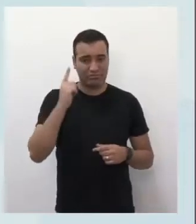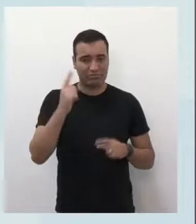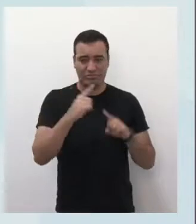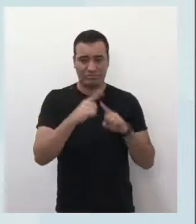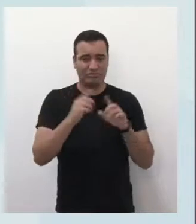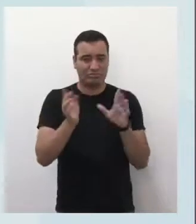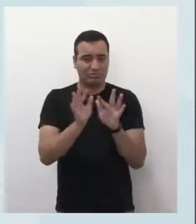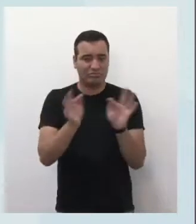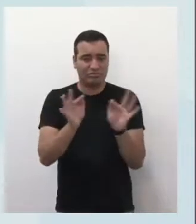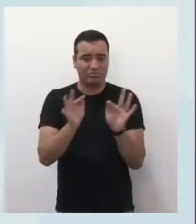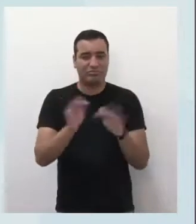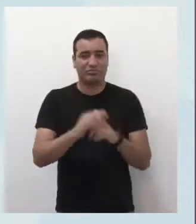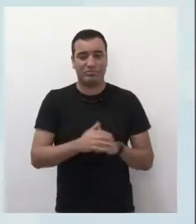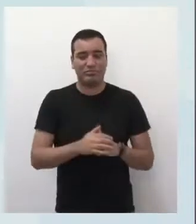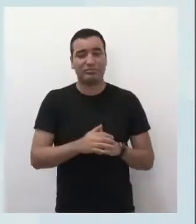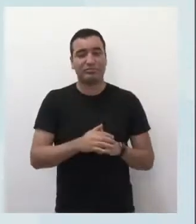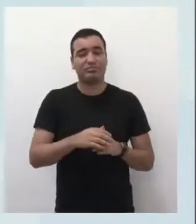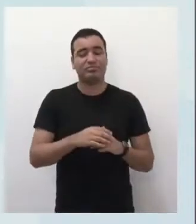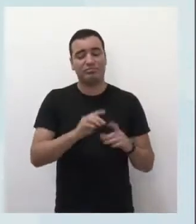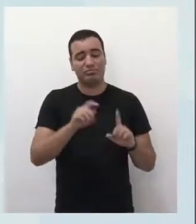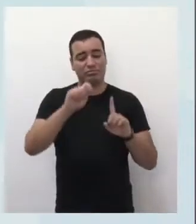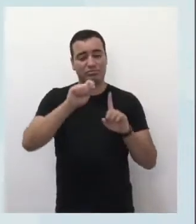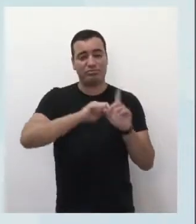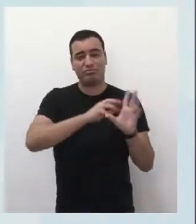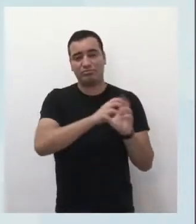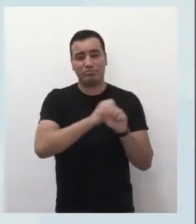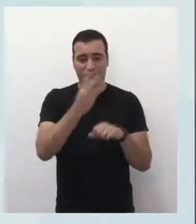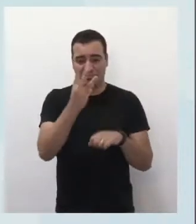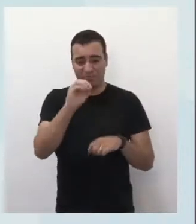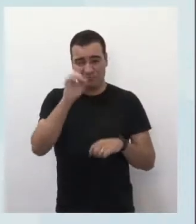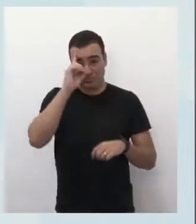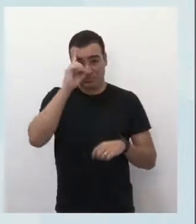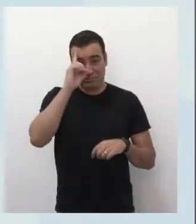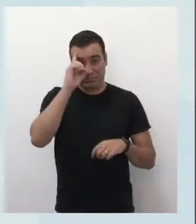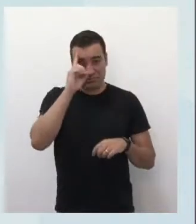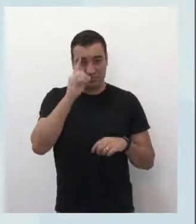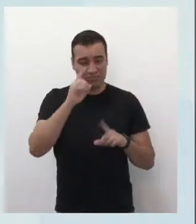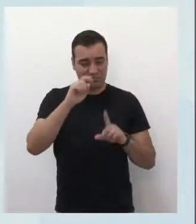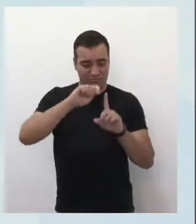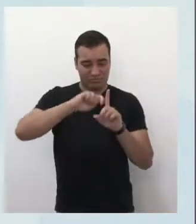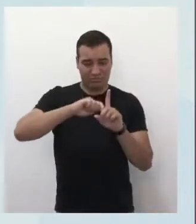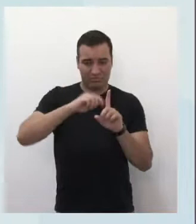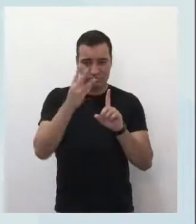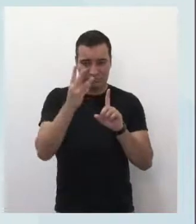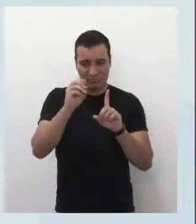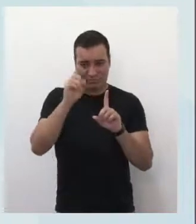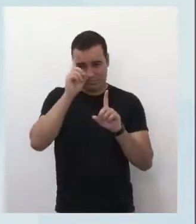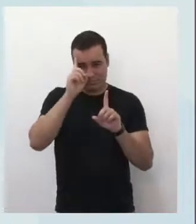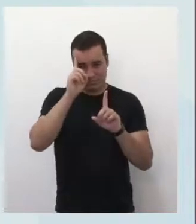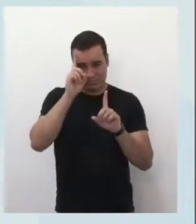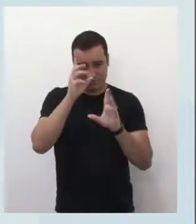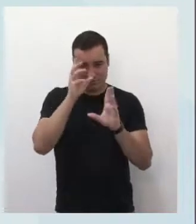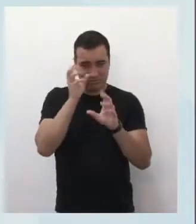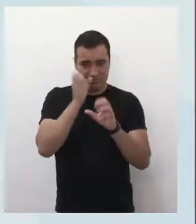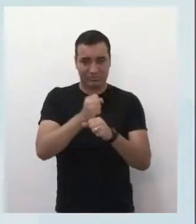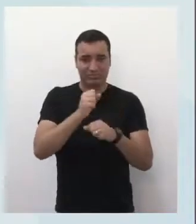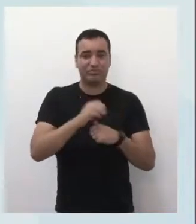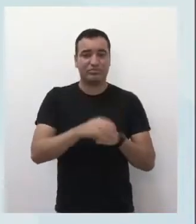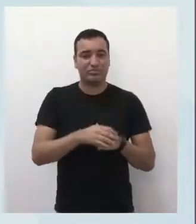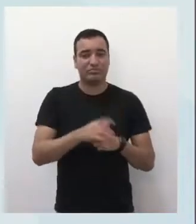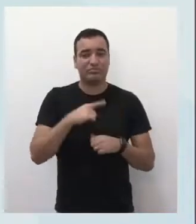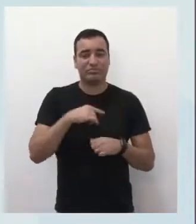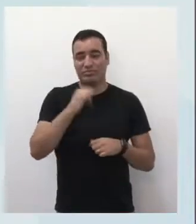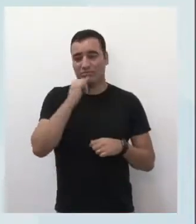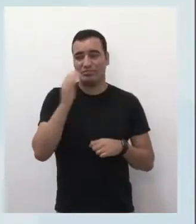simples. Então. Em 30 dias. Vamos supor um mês com 30 dias, tá legal? Seguindo aí o